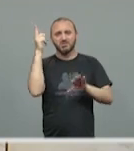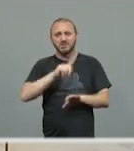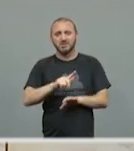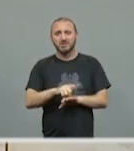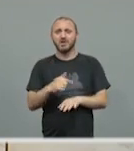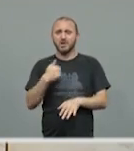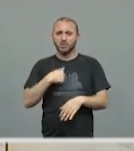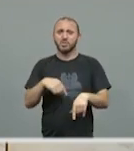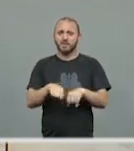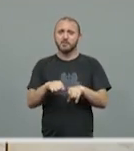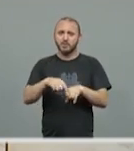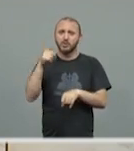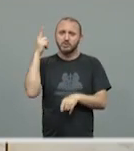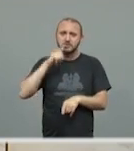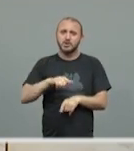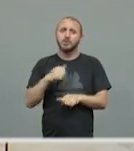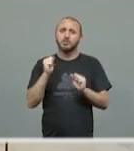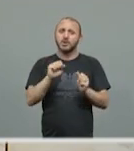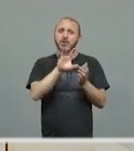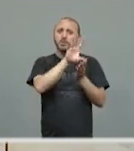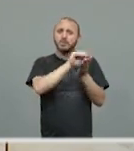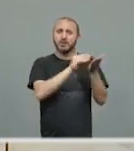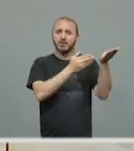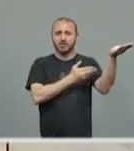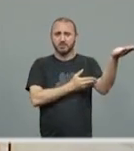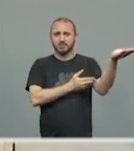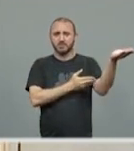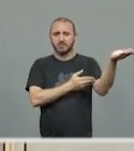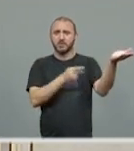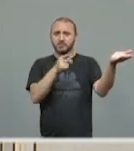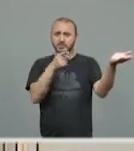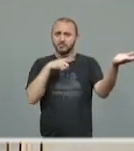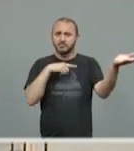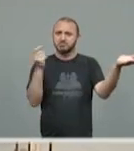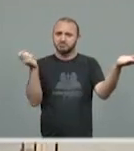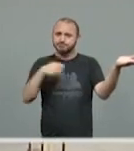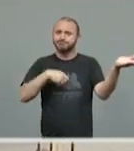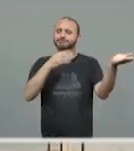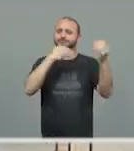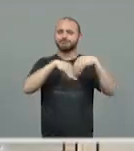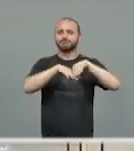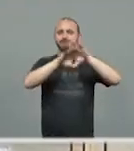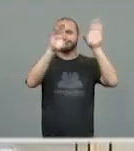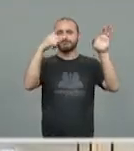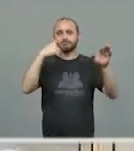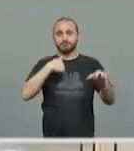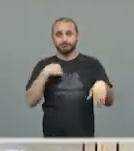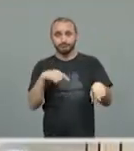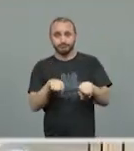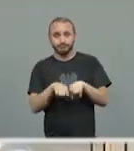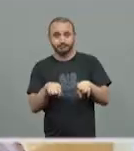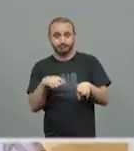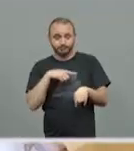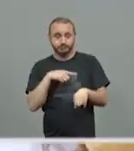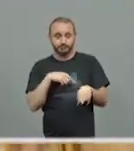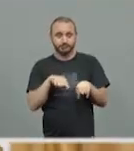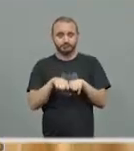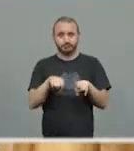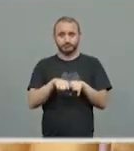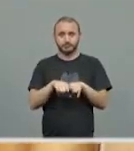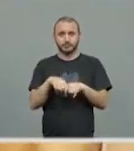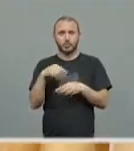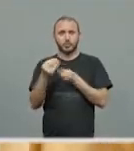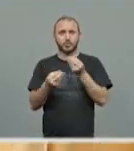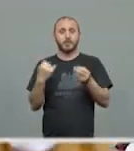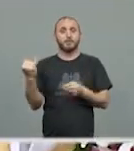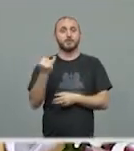tua cabeça, você tem possibilidade do céu. Eu tenho. Como é